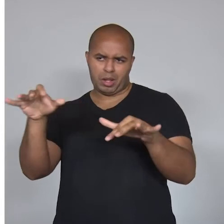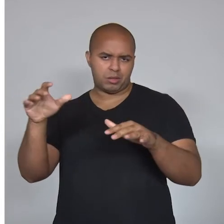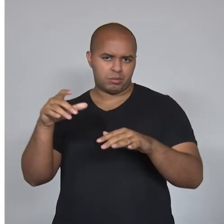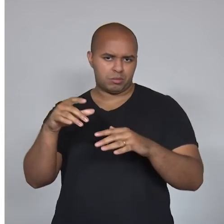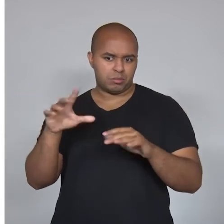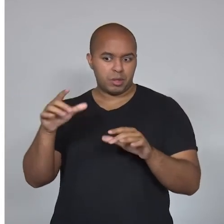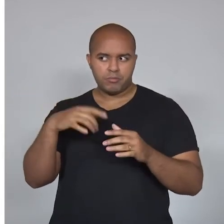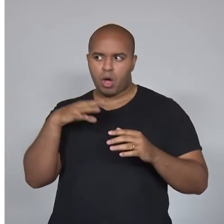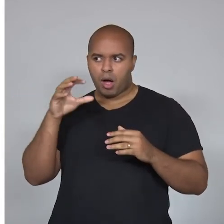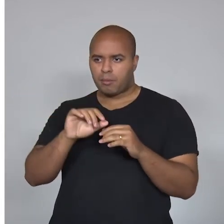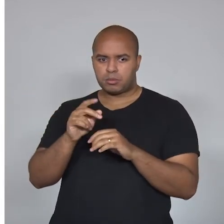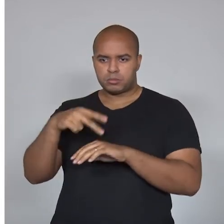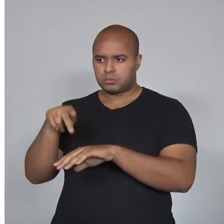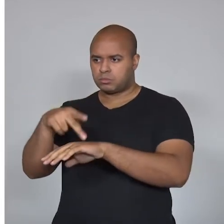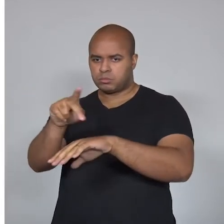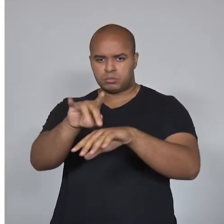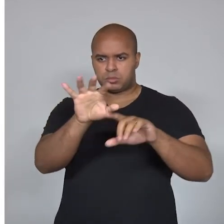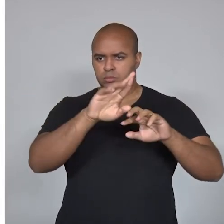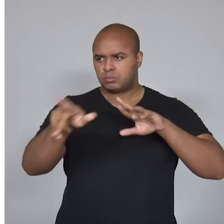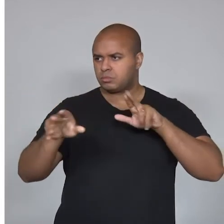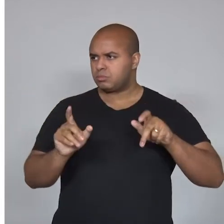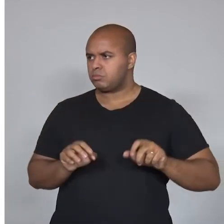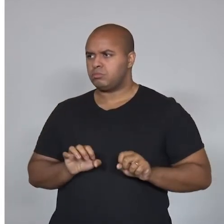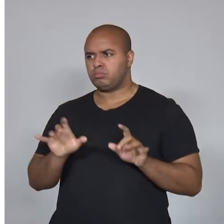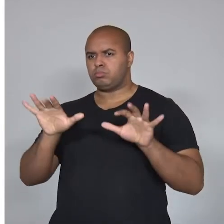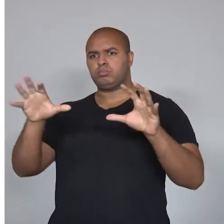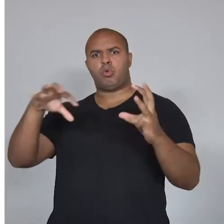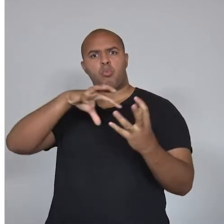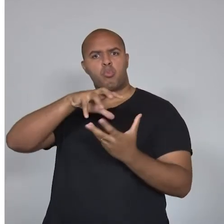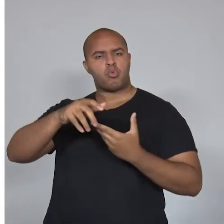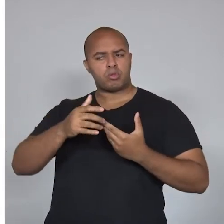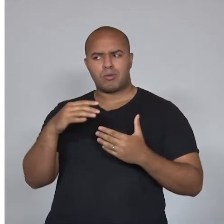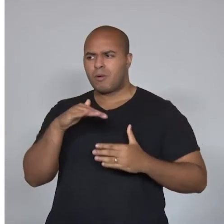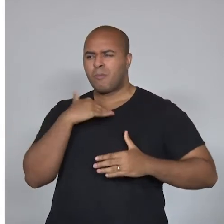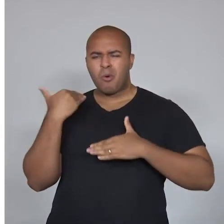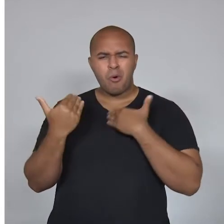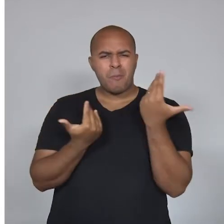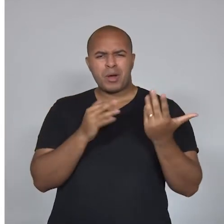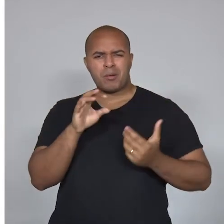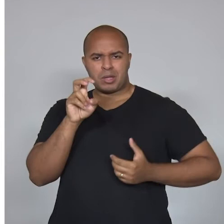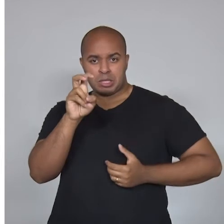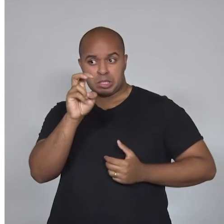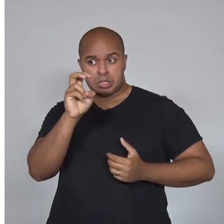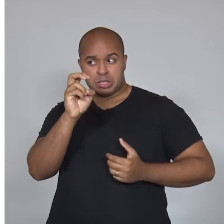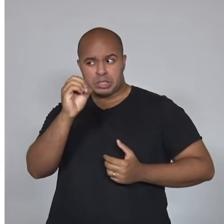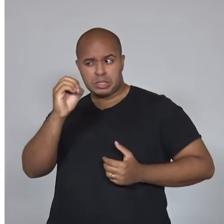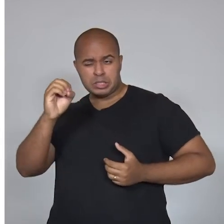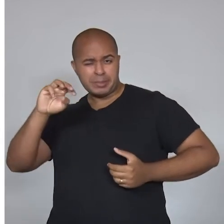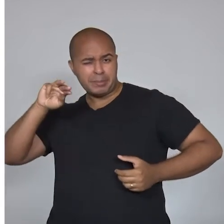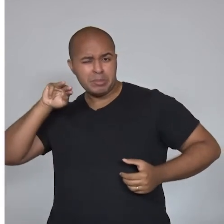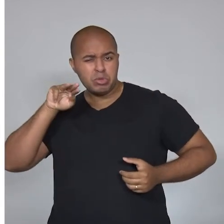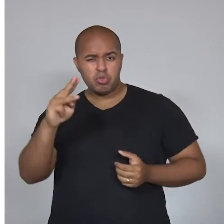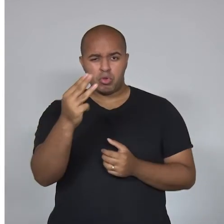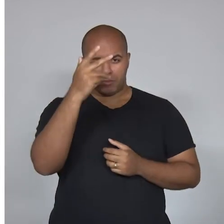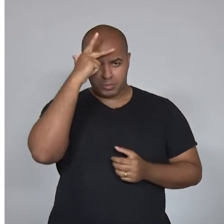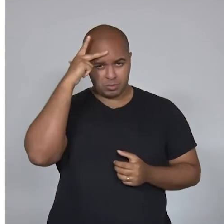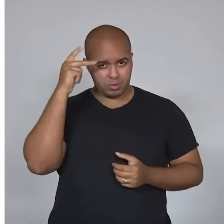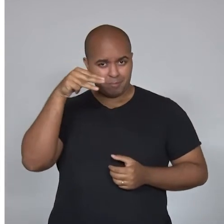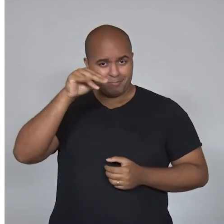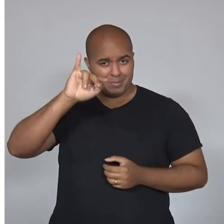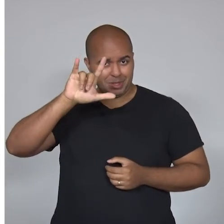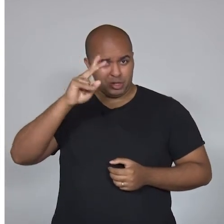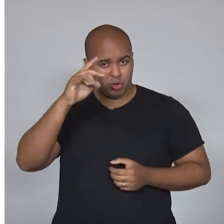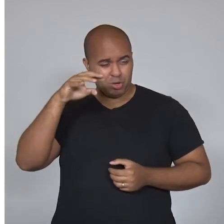se espalhou rápida e globalmente, ceifando cerca de 50 milhões de vidas. Dentre